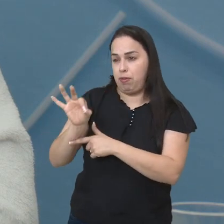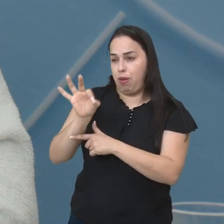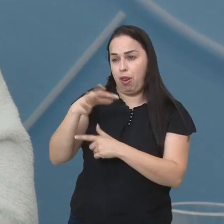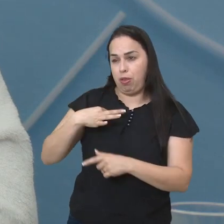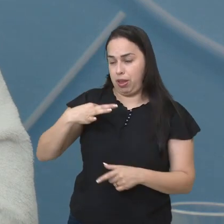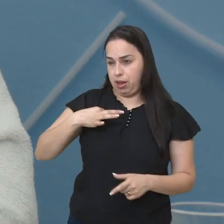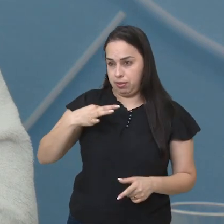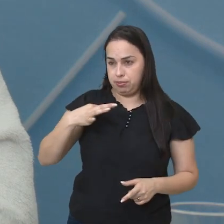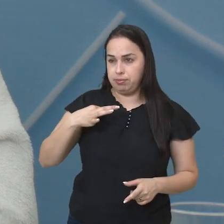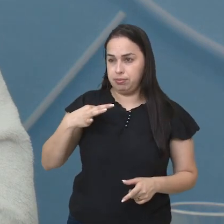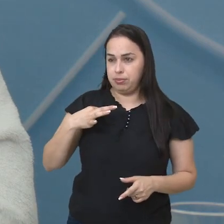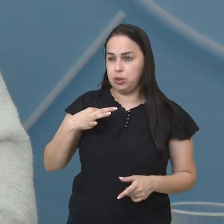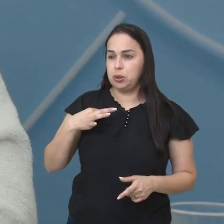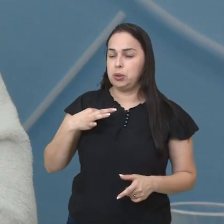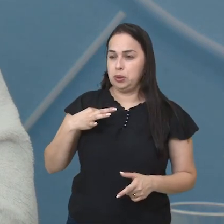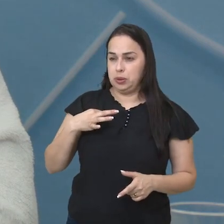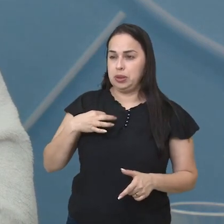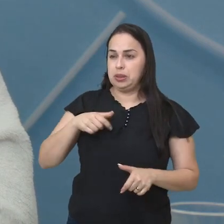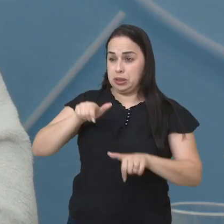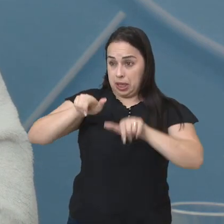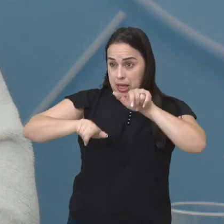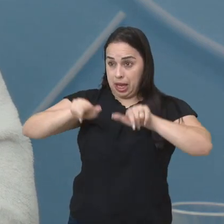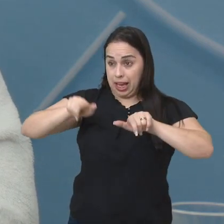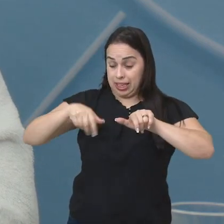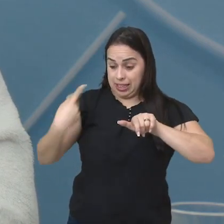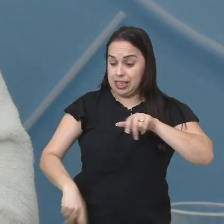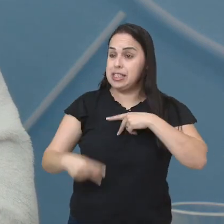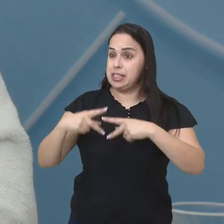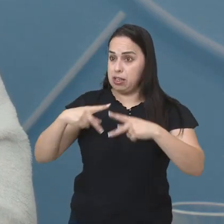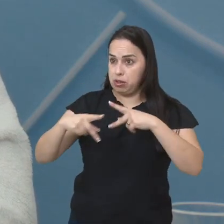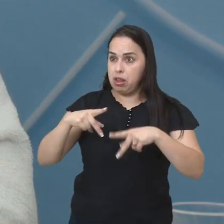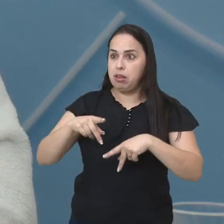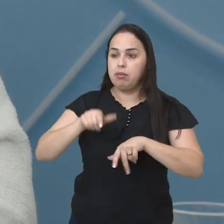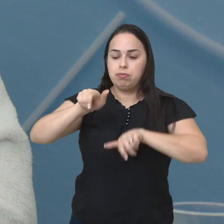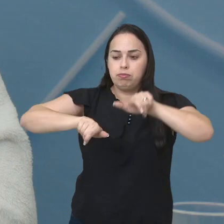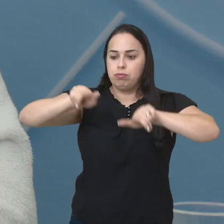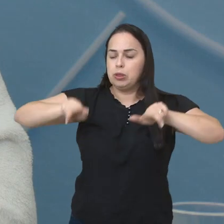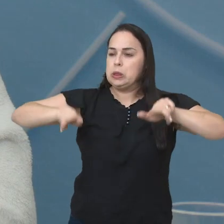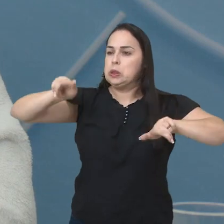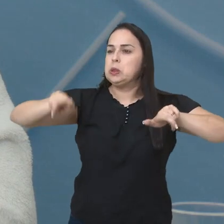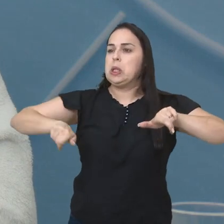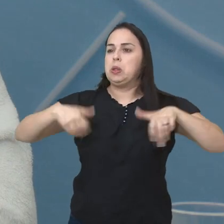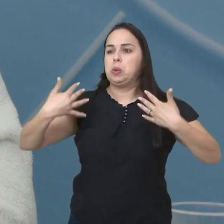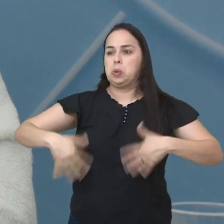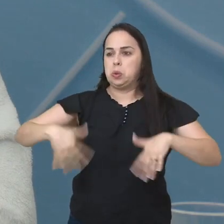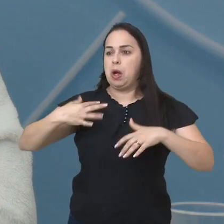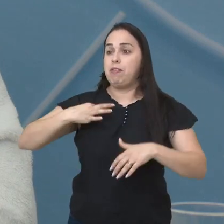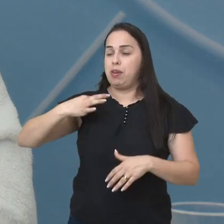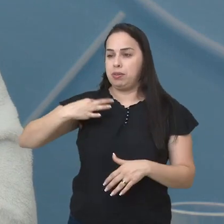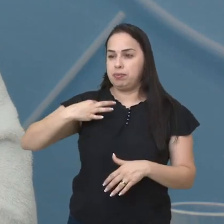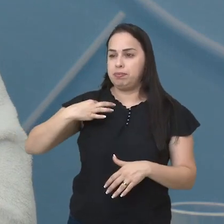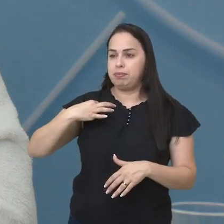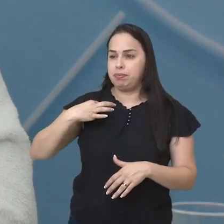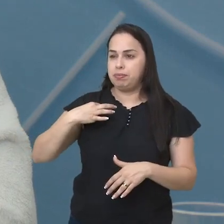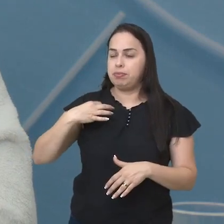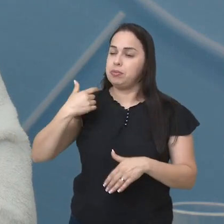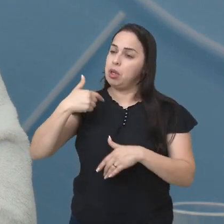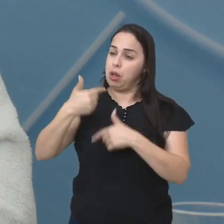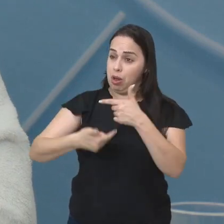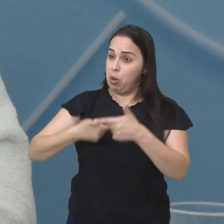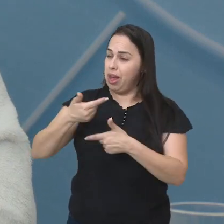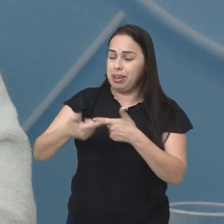tem muito voluntário aqui em São José mesmo, na região do Vale. nosso trabalho é